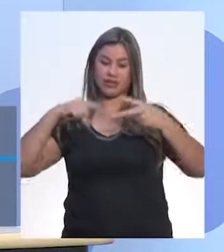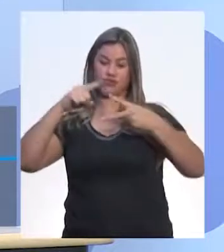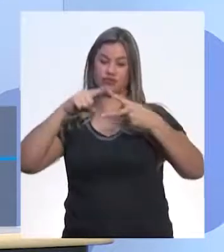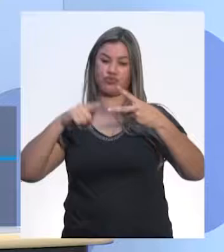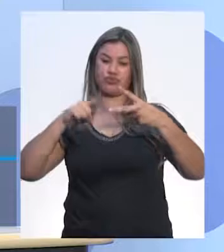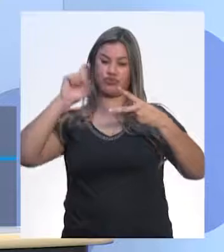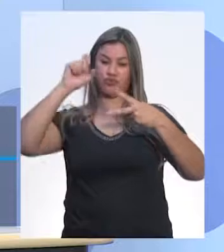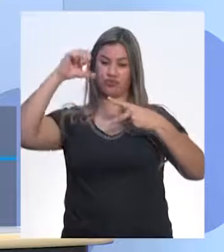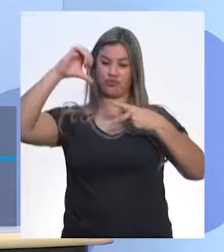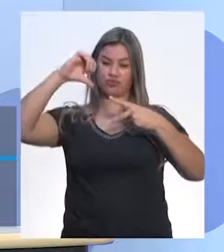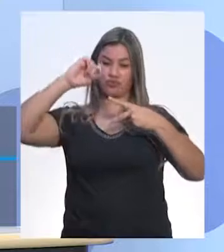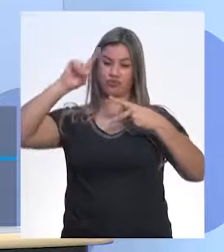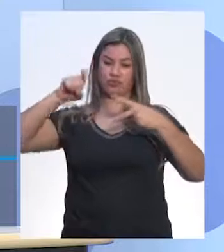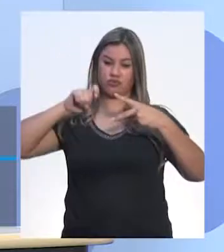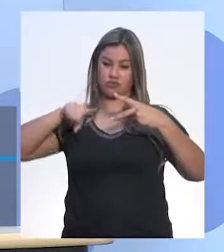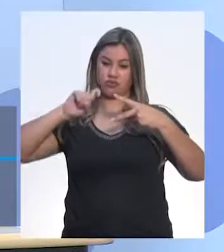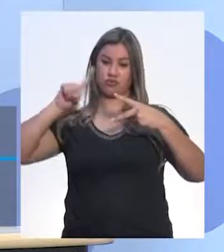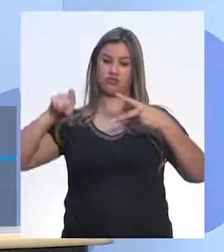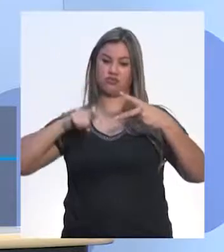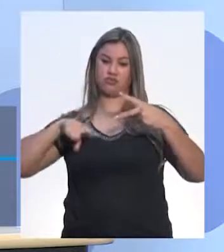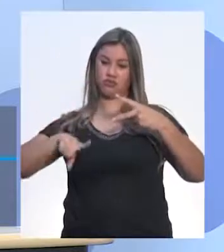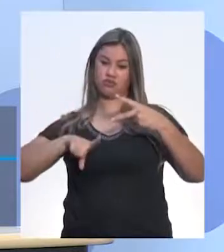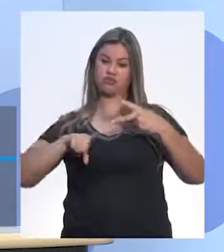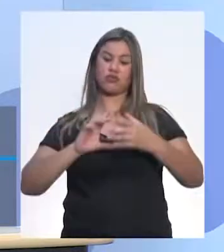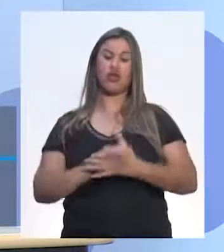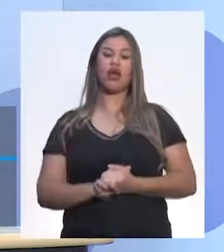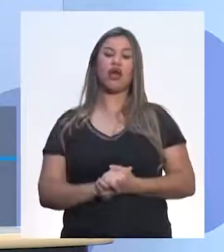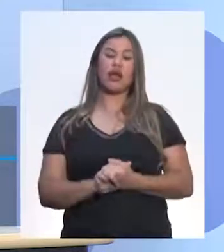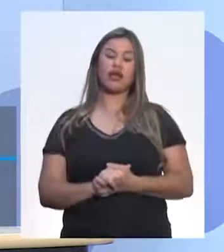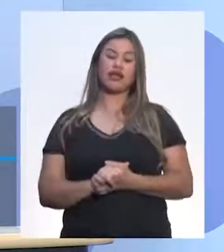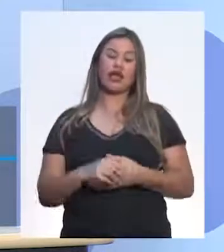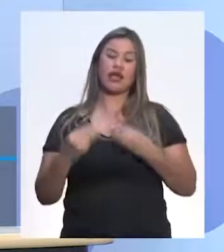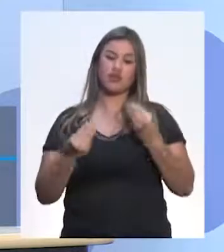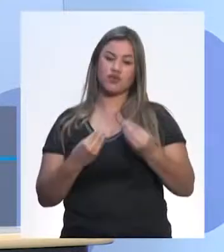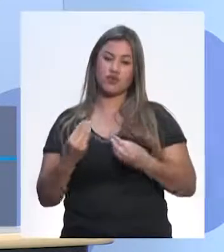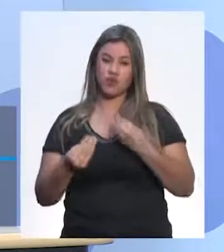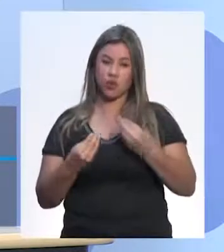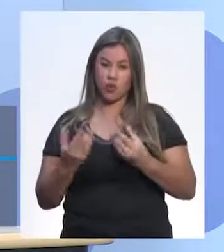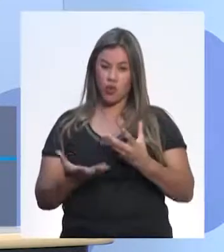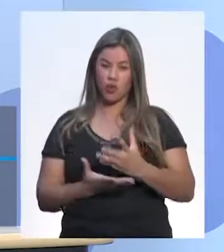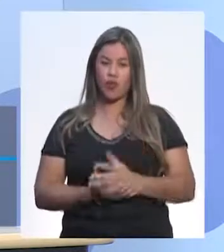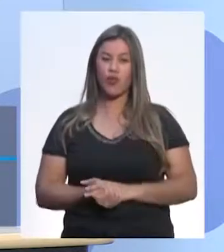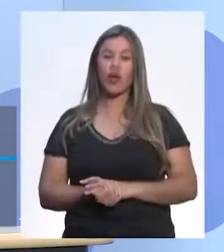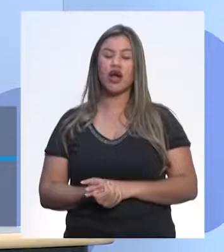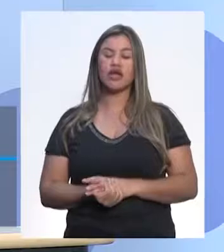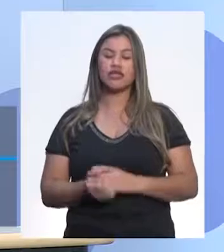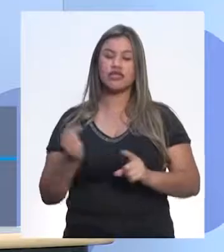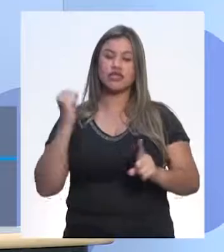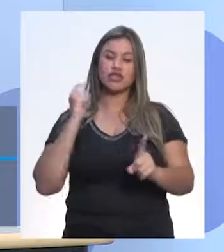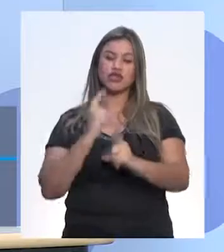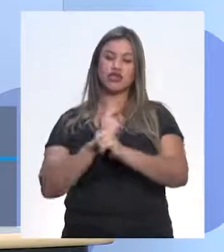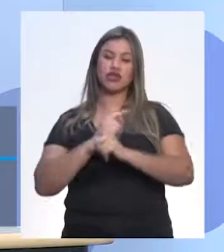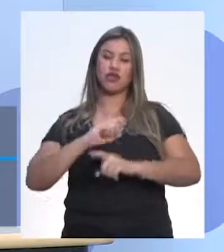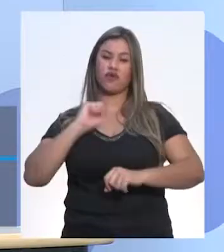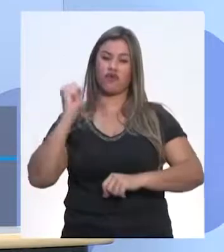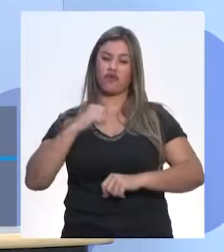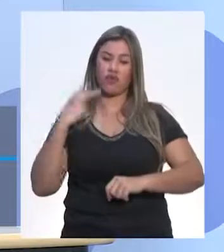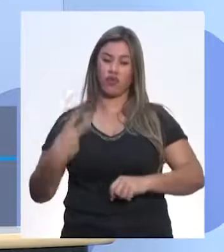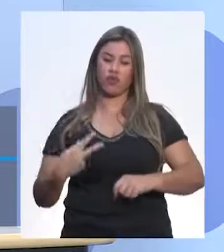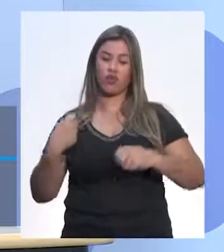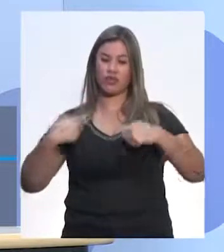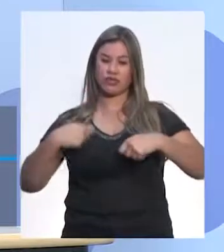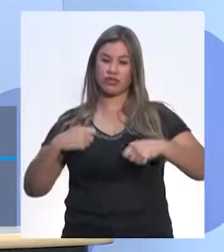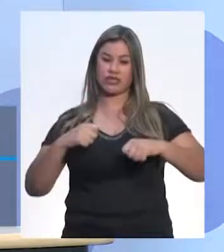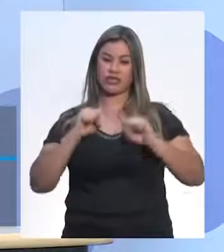né? Para você conseguir elencar, ou para encontrar, no caso, com duas incógnitas, eu encontro o sistema, que é um